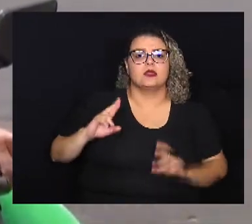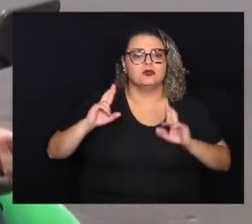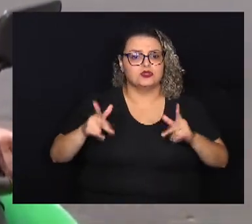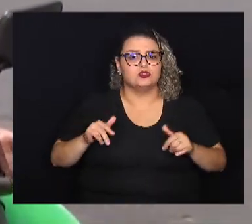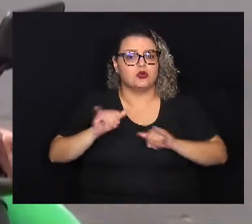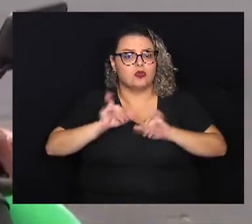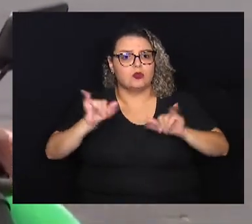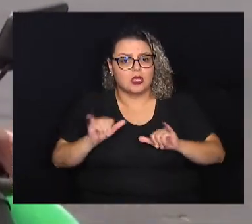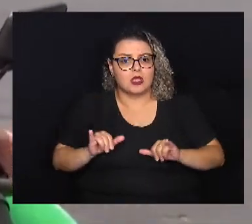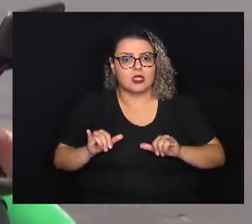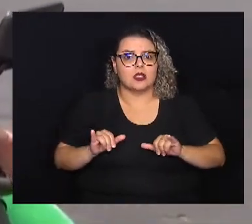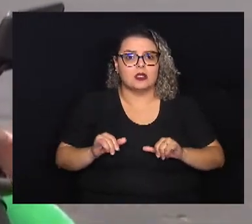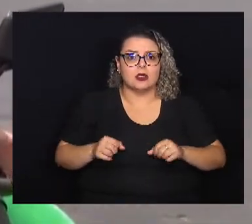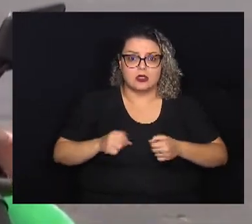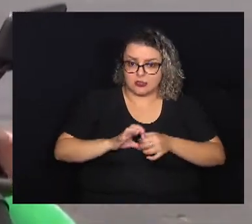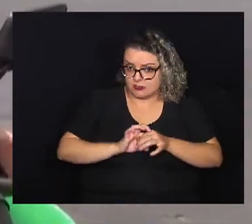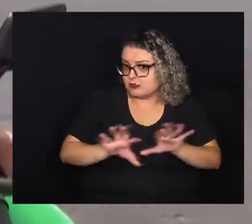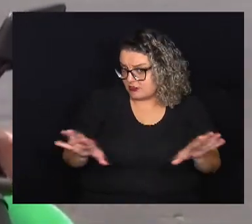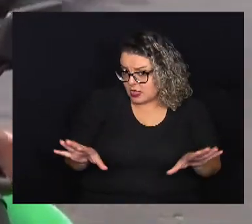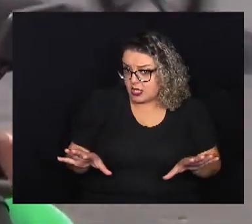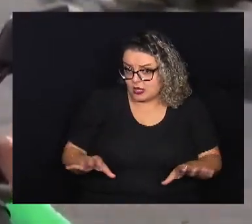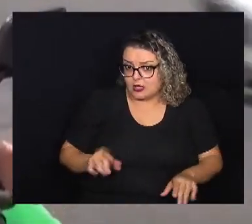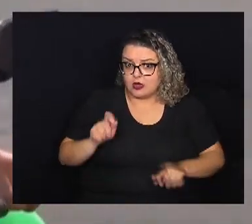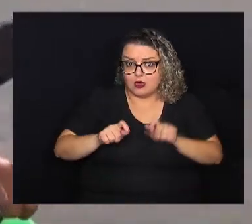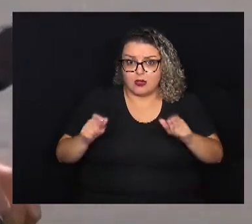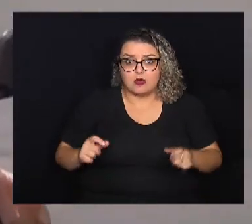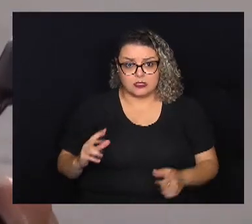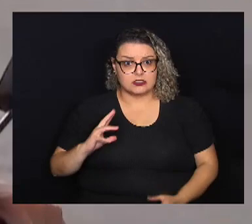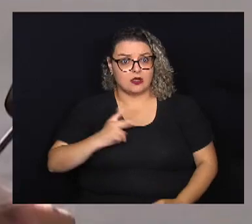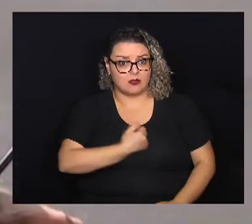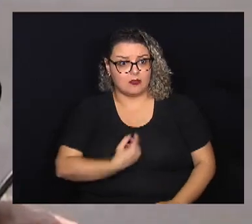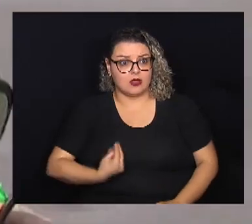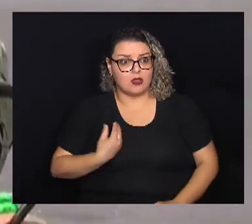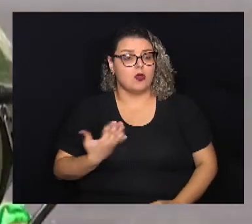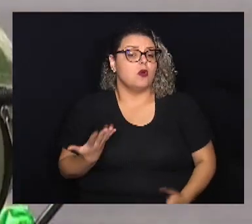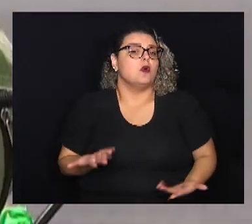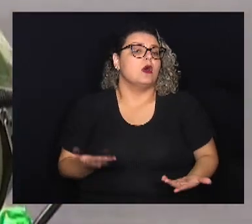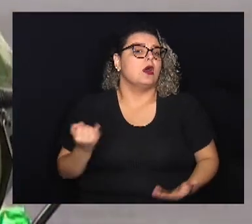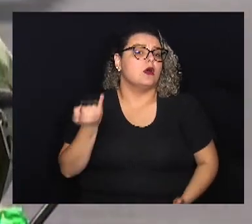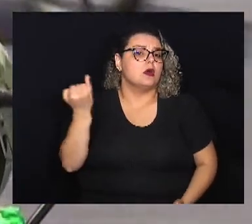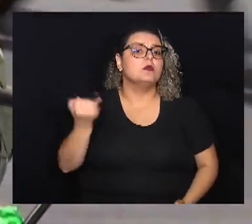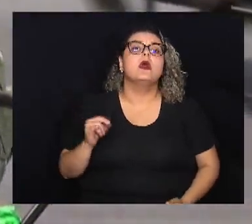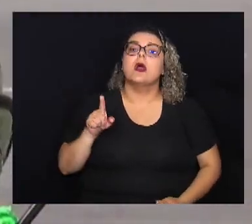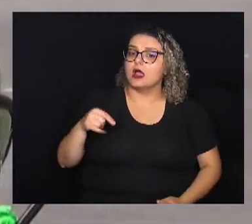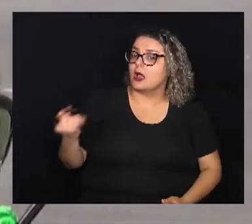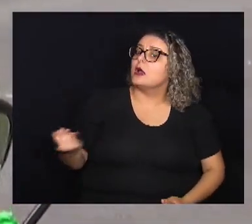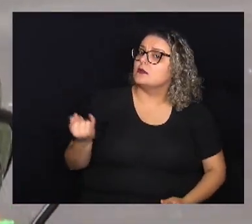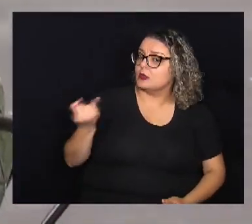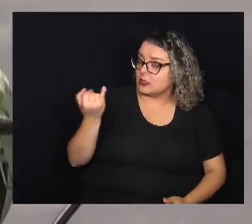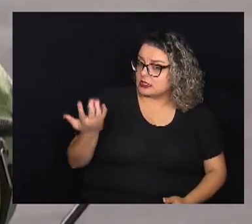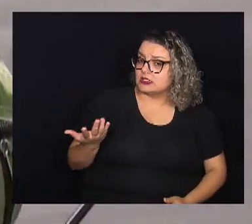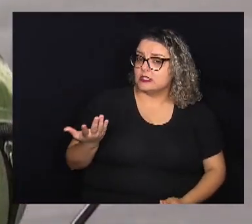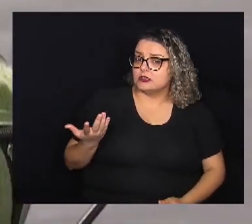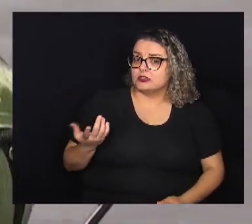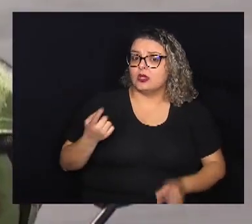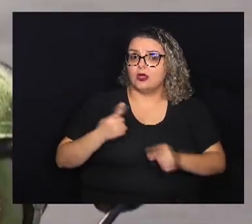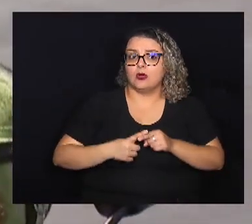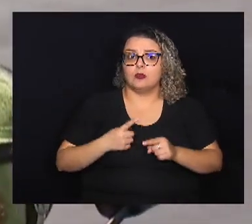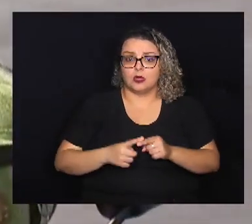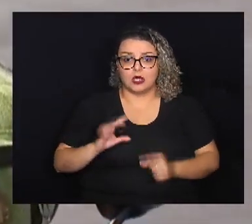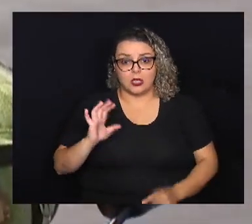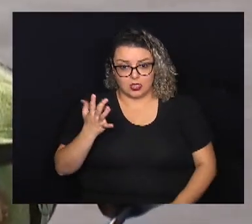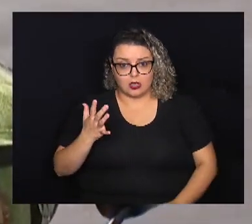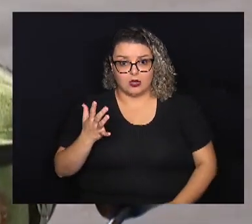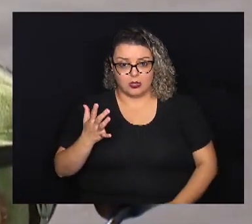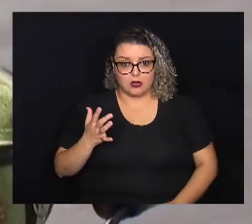educativa e distribuindo algo que pode salvar a vida. Qual que a importância pra você? Muito importante porque aconteceu com uma